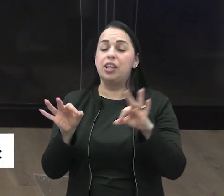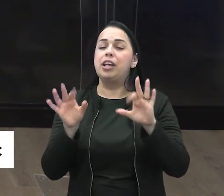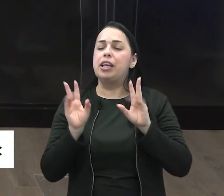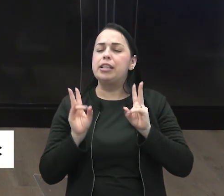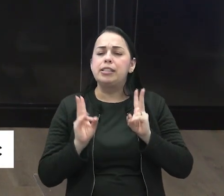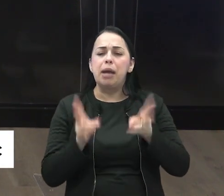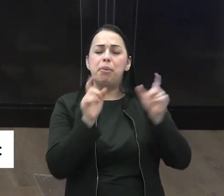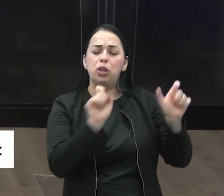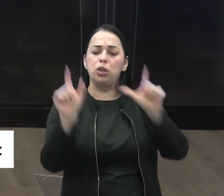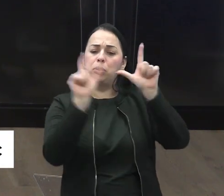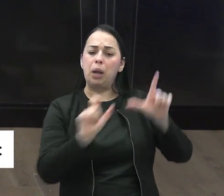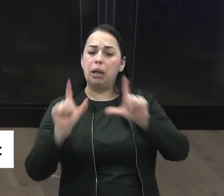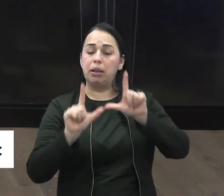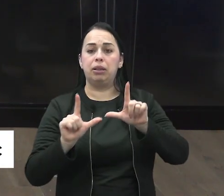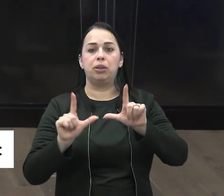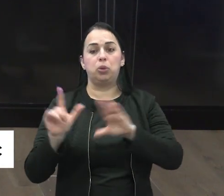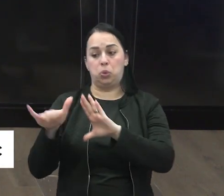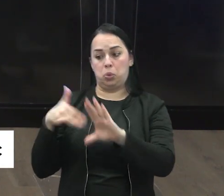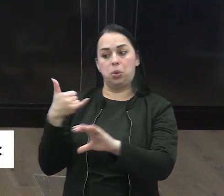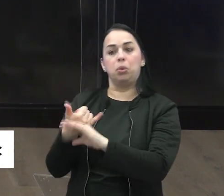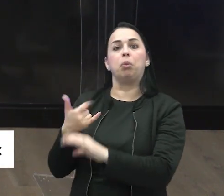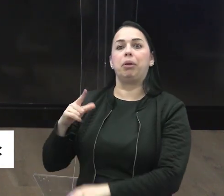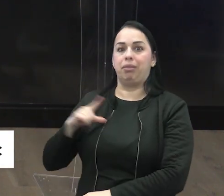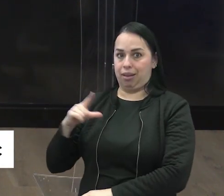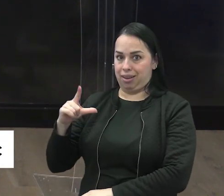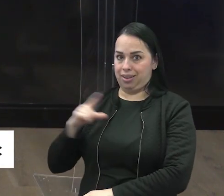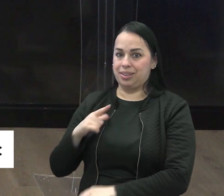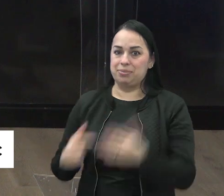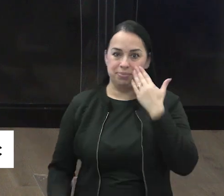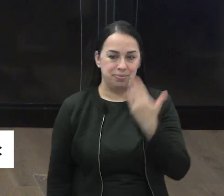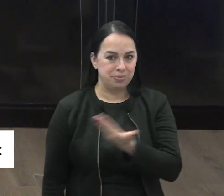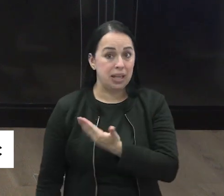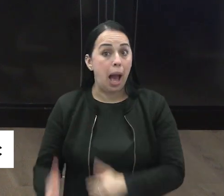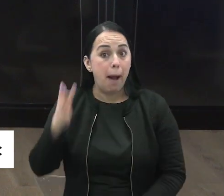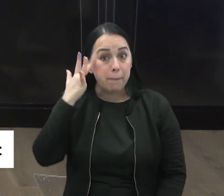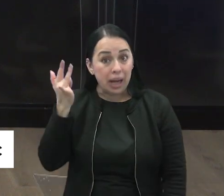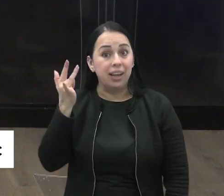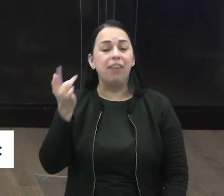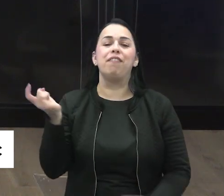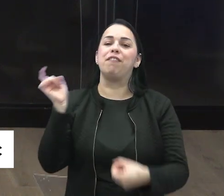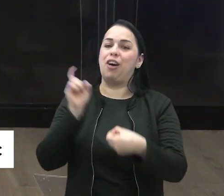Eu lembro que todo o conteúdo vai ficar disponível no nosso canal do YouTube TV Câmara